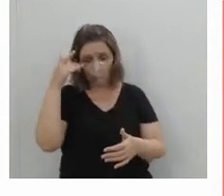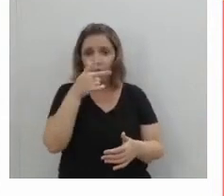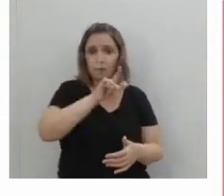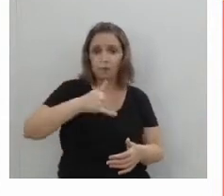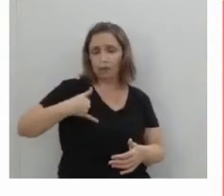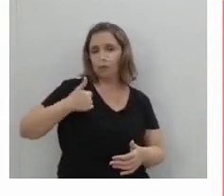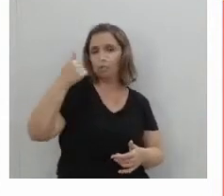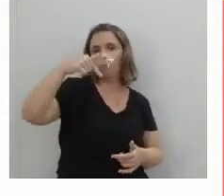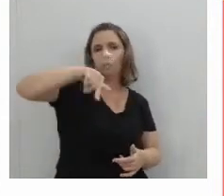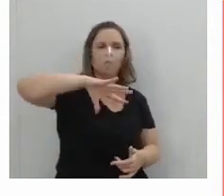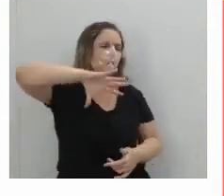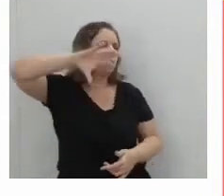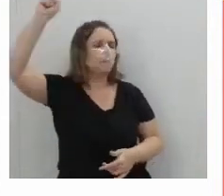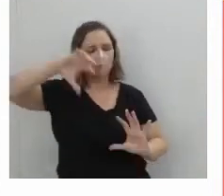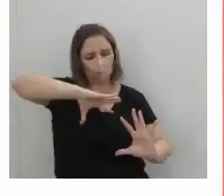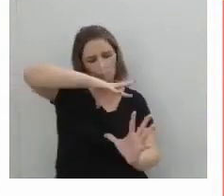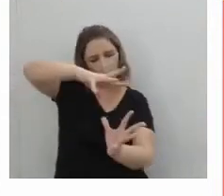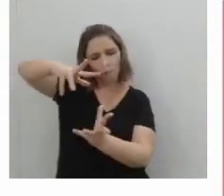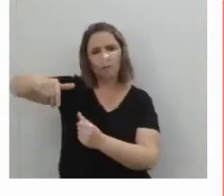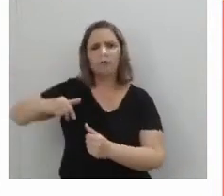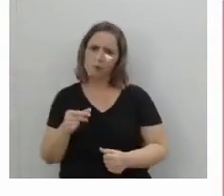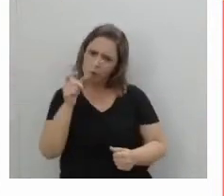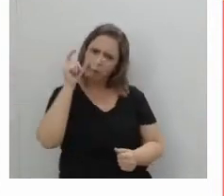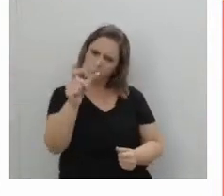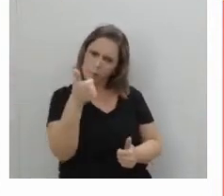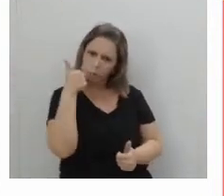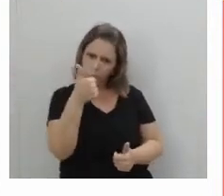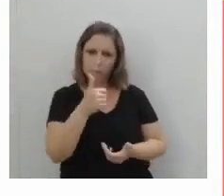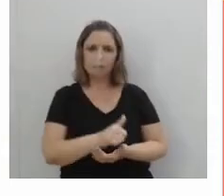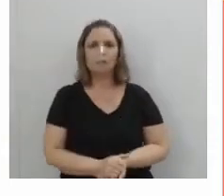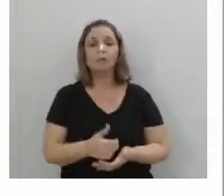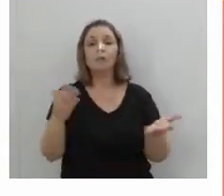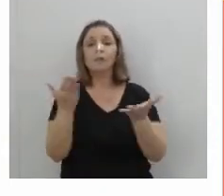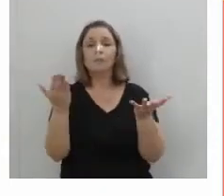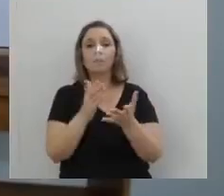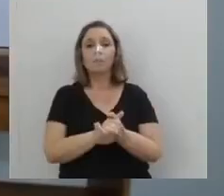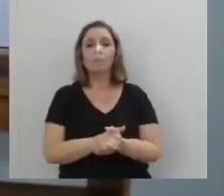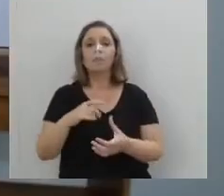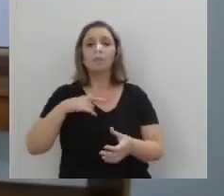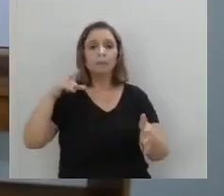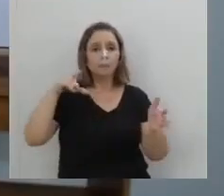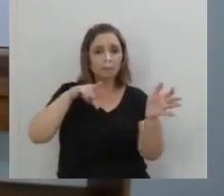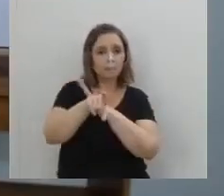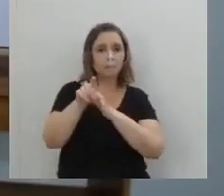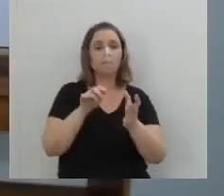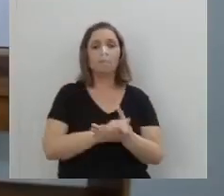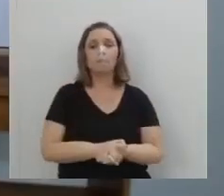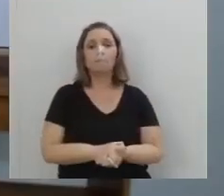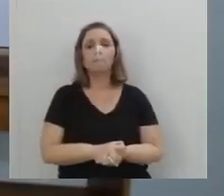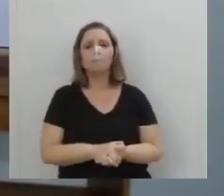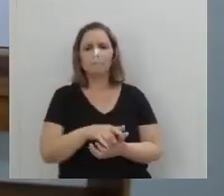aos 17 anos, ser campeão do mundo. Coisa interessante, né? E agora, eu tenho uma pergunta para fazer para